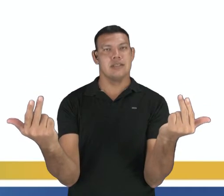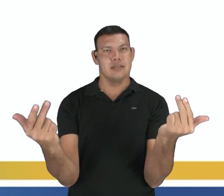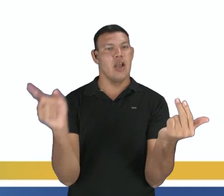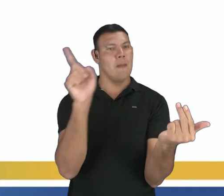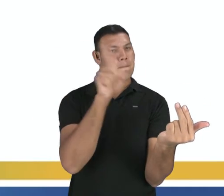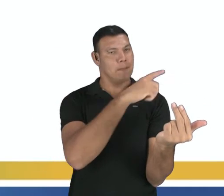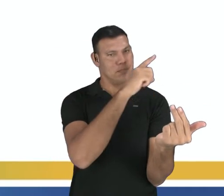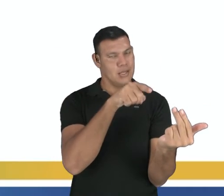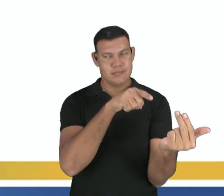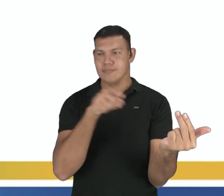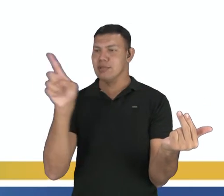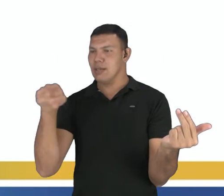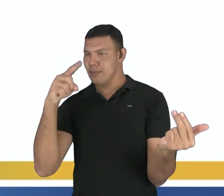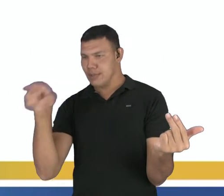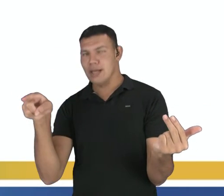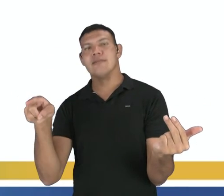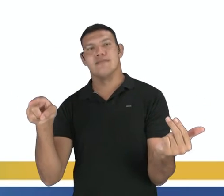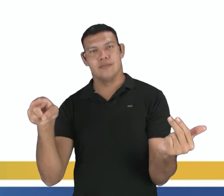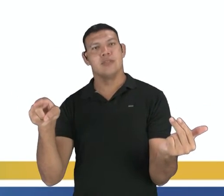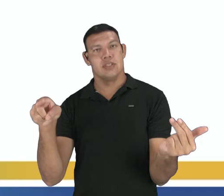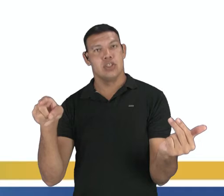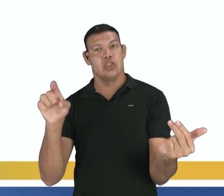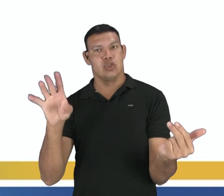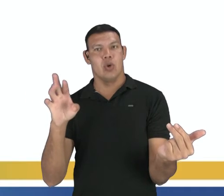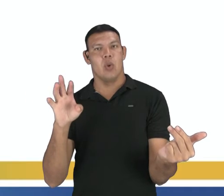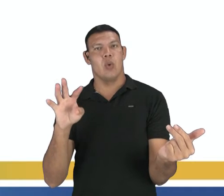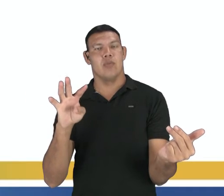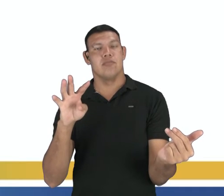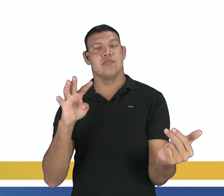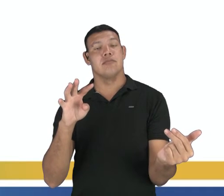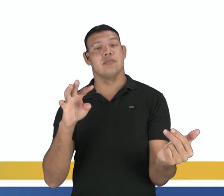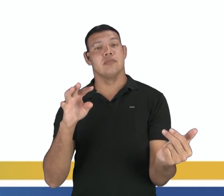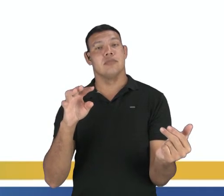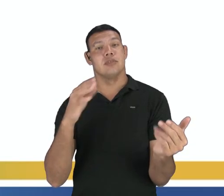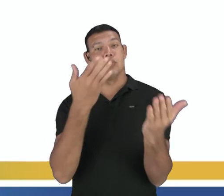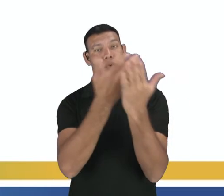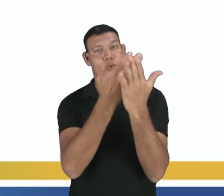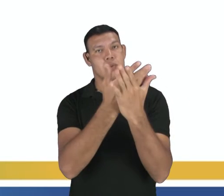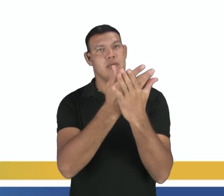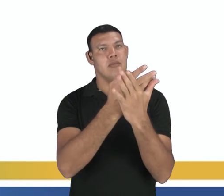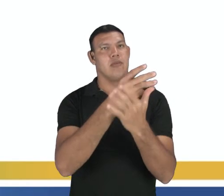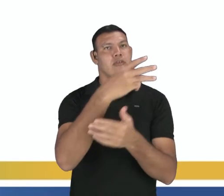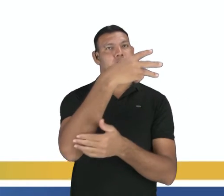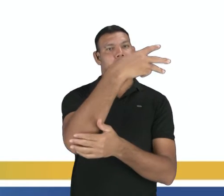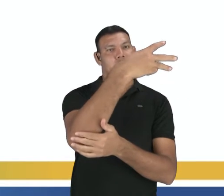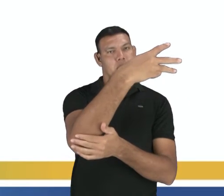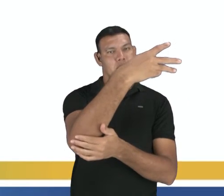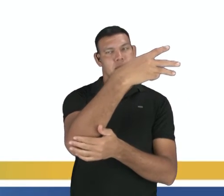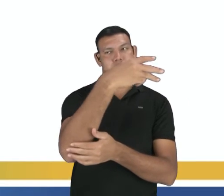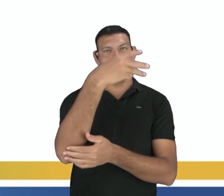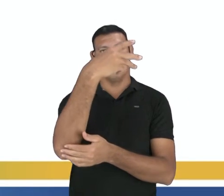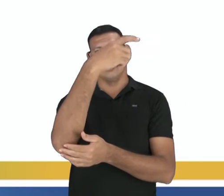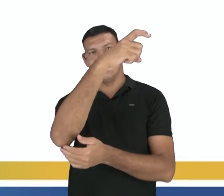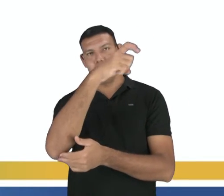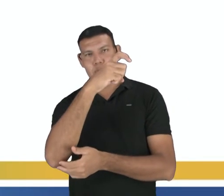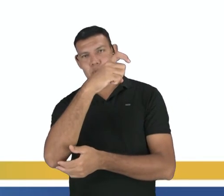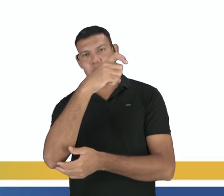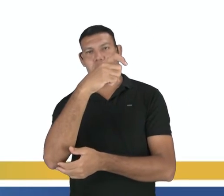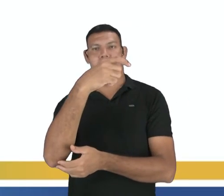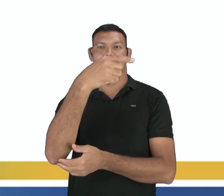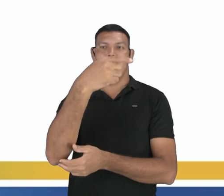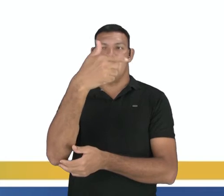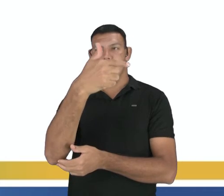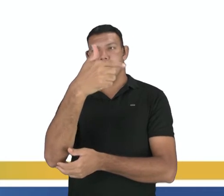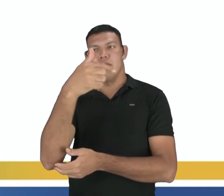nós podemos trabalhar os expoentes. Então, pela propriedade da função exponencial, nós teremos a seguinte